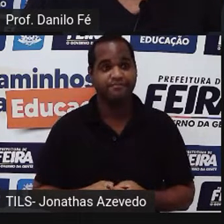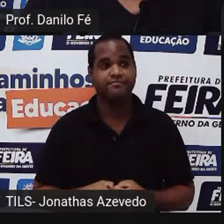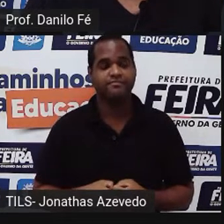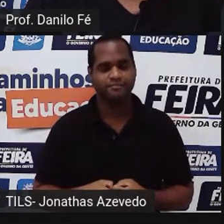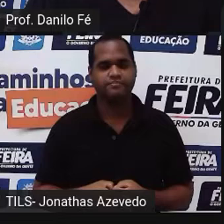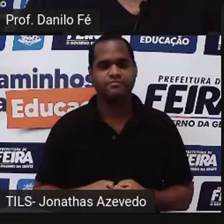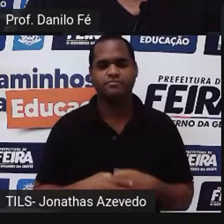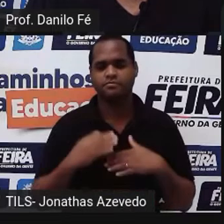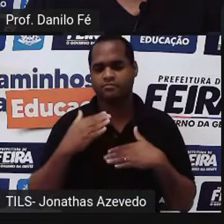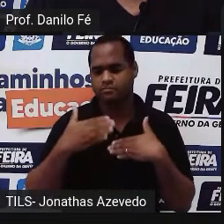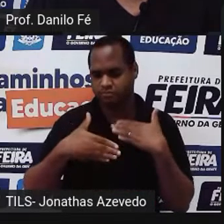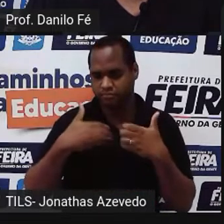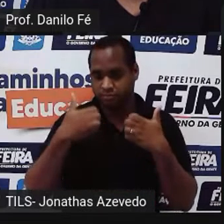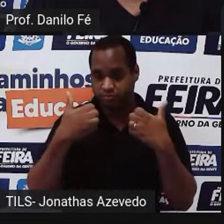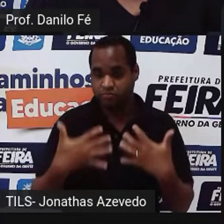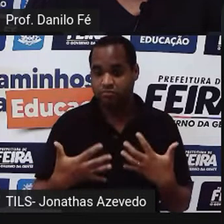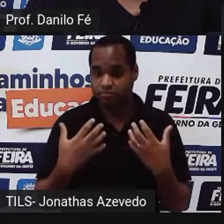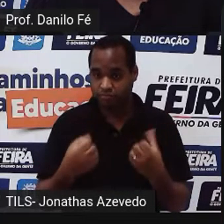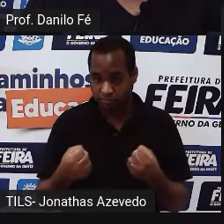e assim foi.